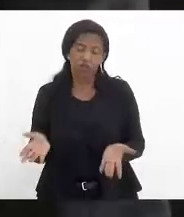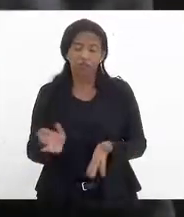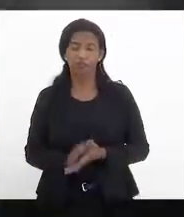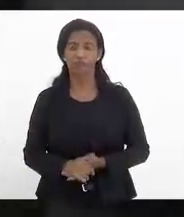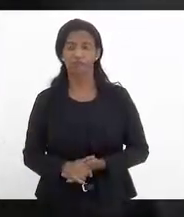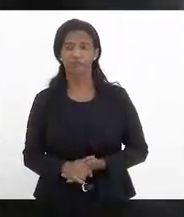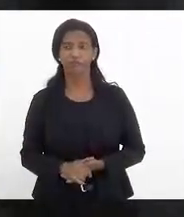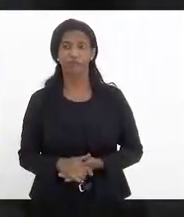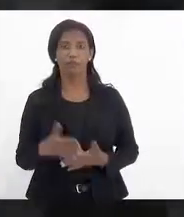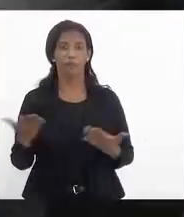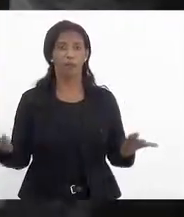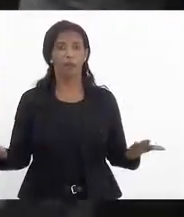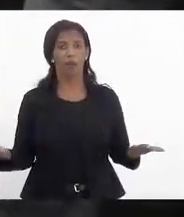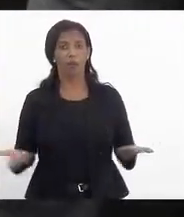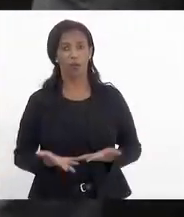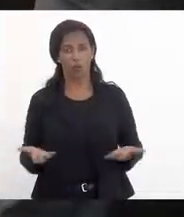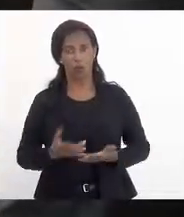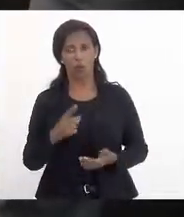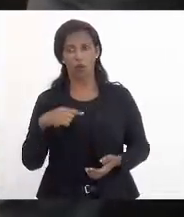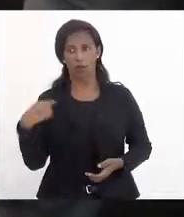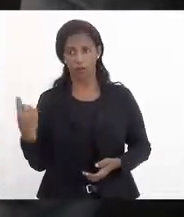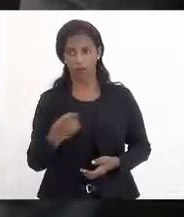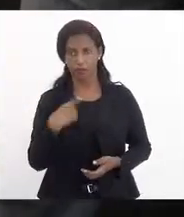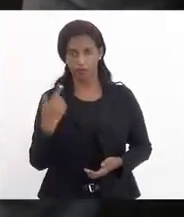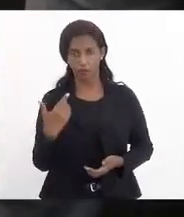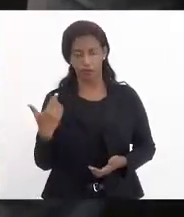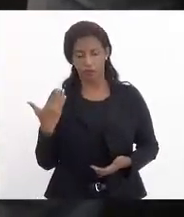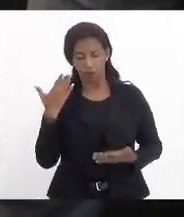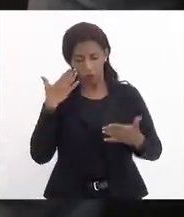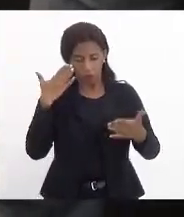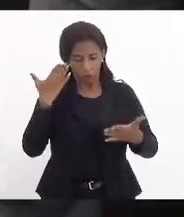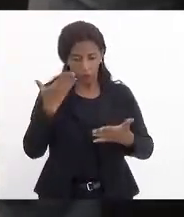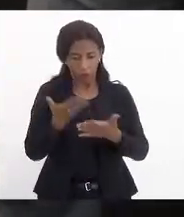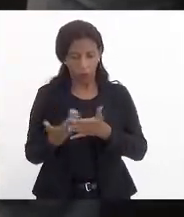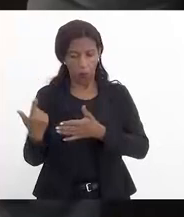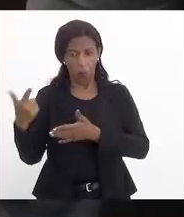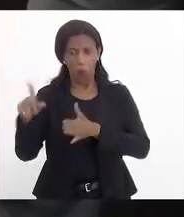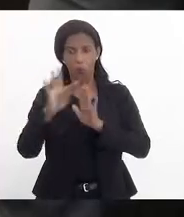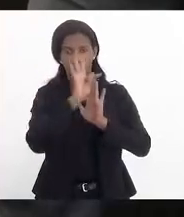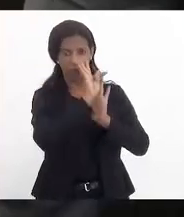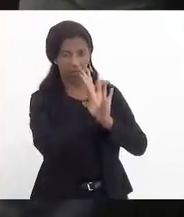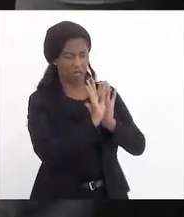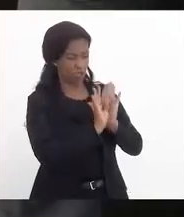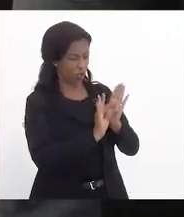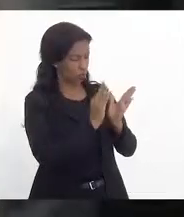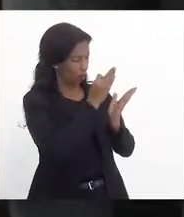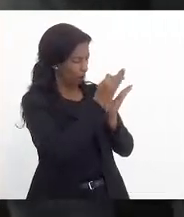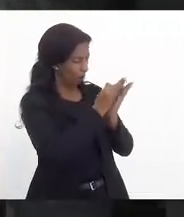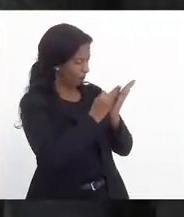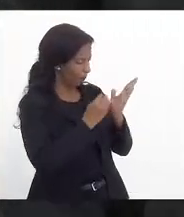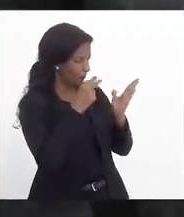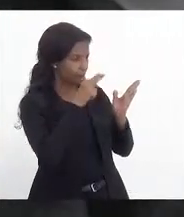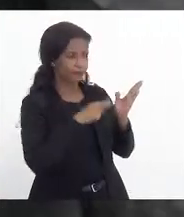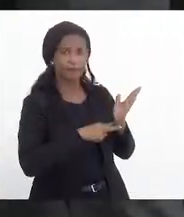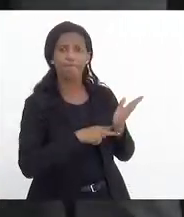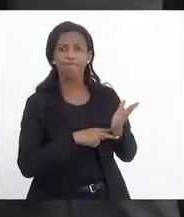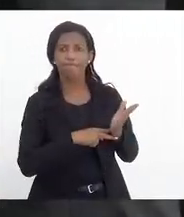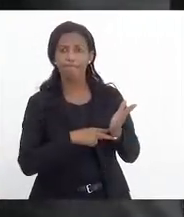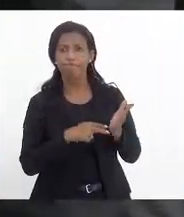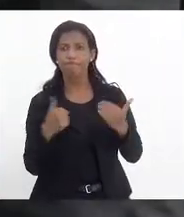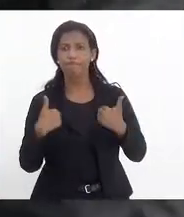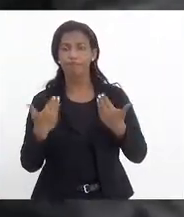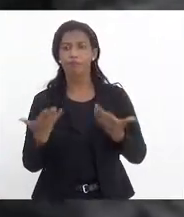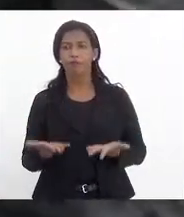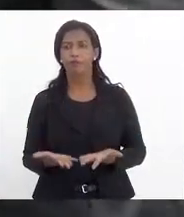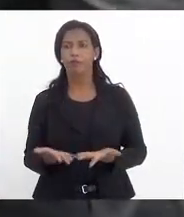No entanto, agora, nós estamos nos deparando com outro texto, e eu já trouxe aqui